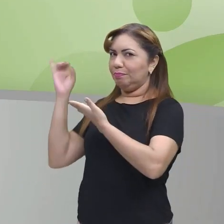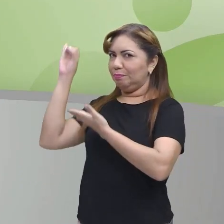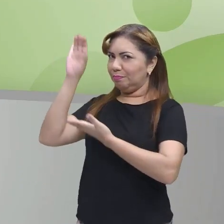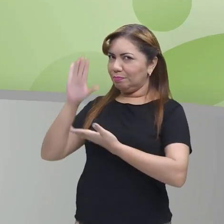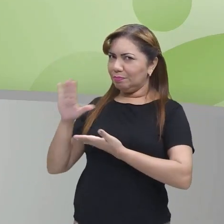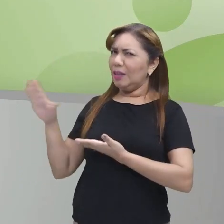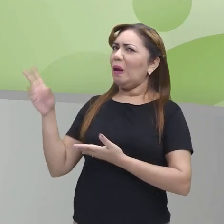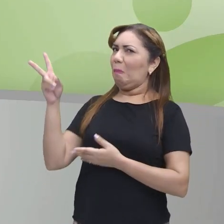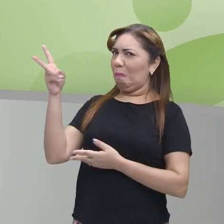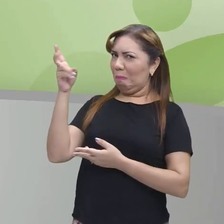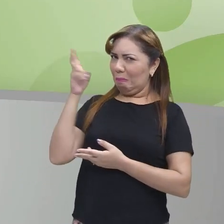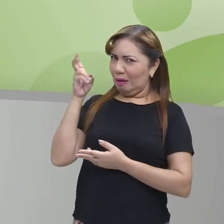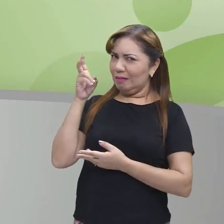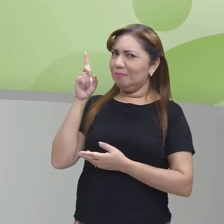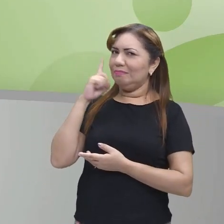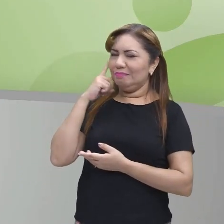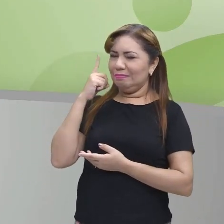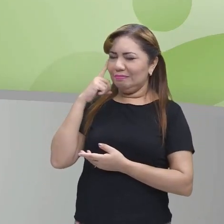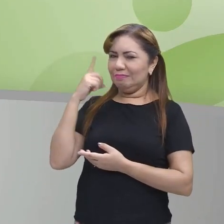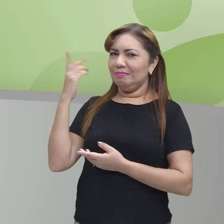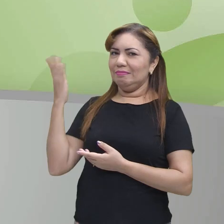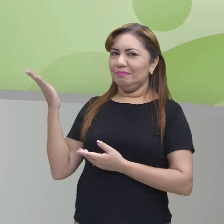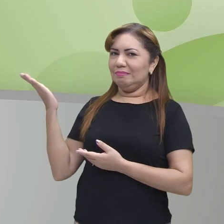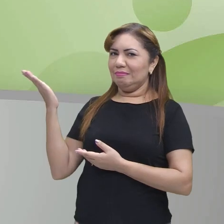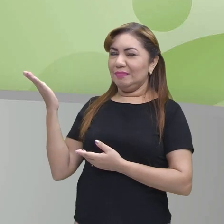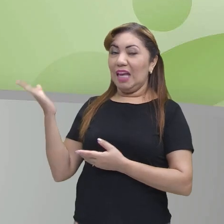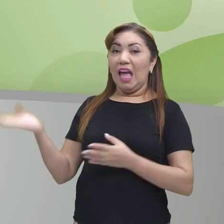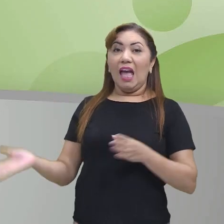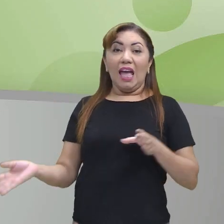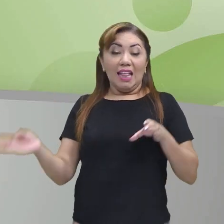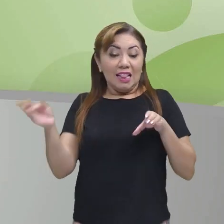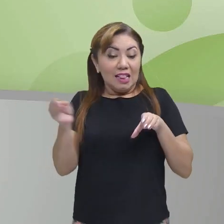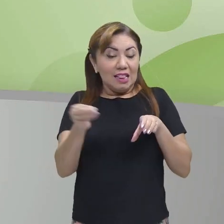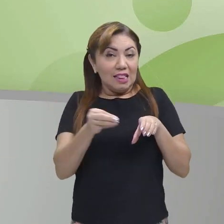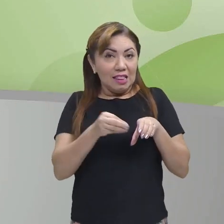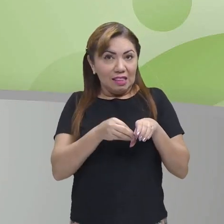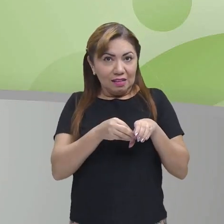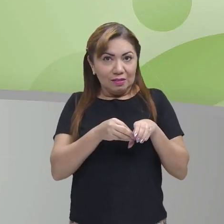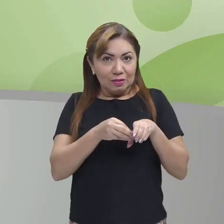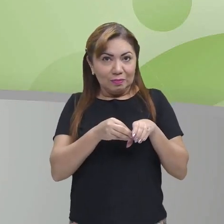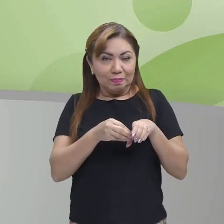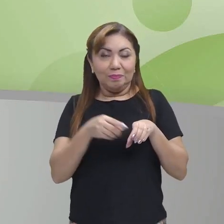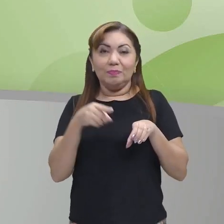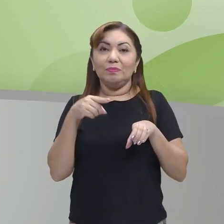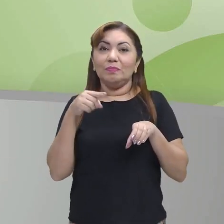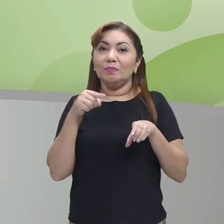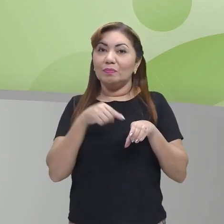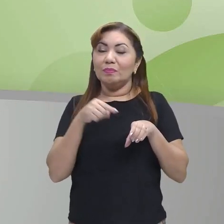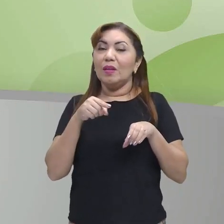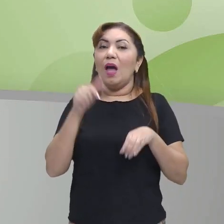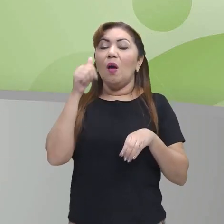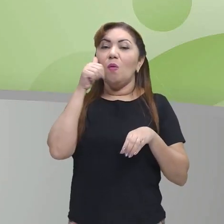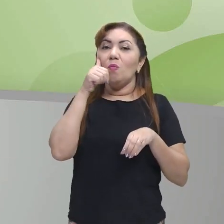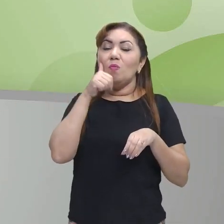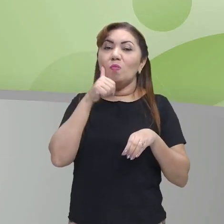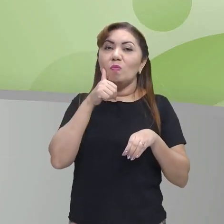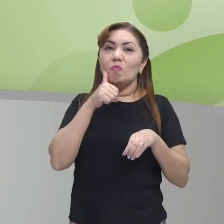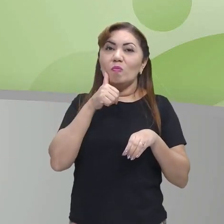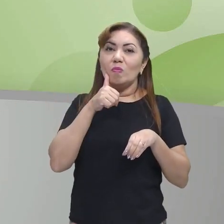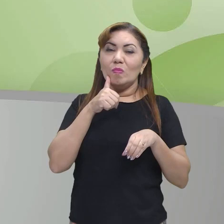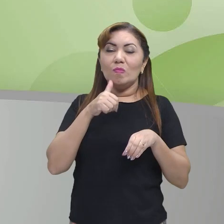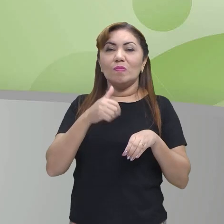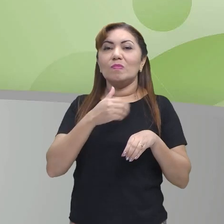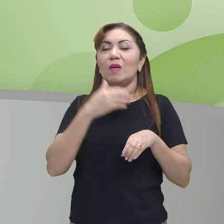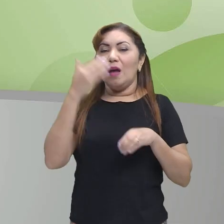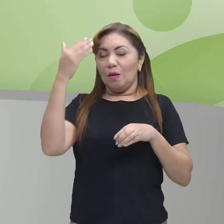é dentro do ser humano, é interna, é uma fecundação interna. Vocês lembram que nós falamos de vários